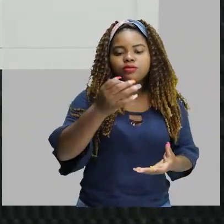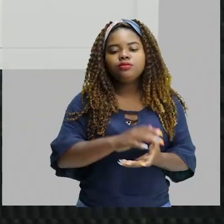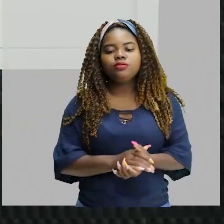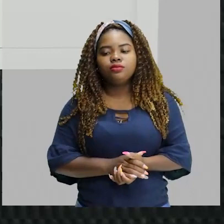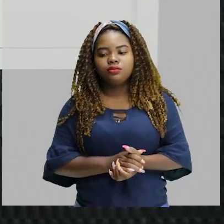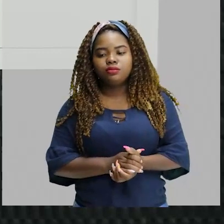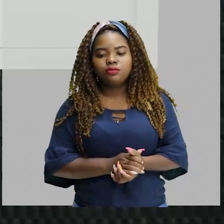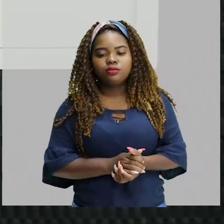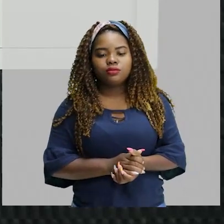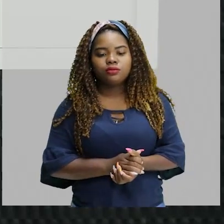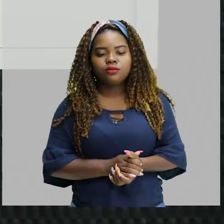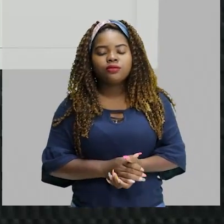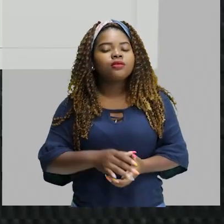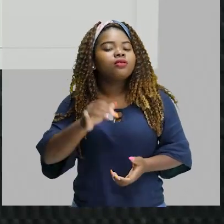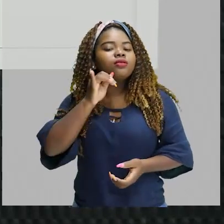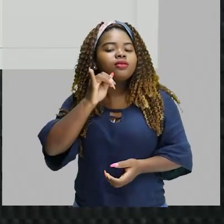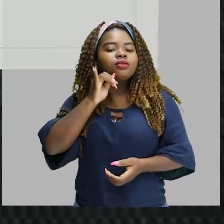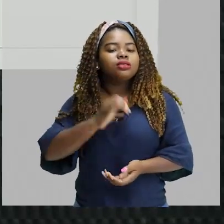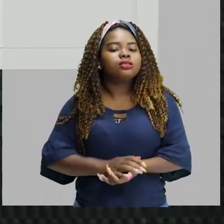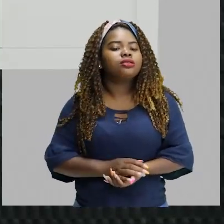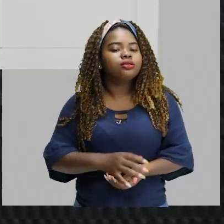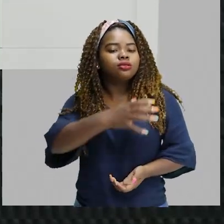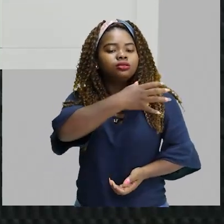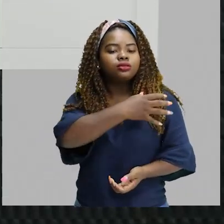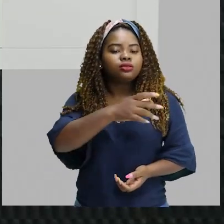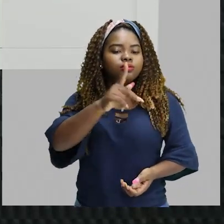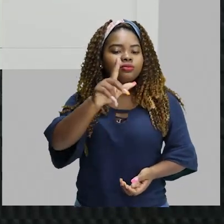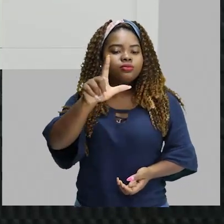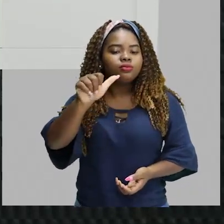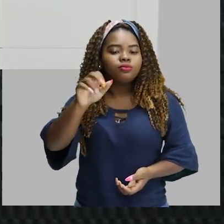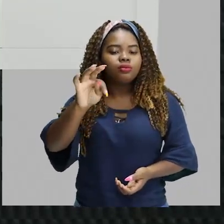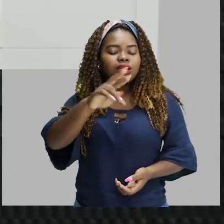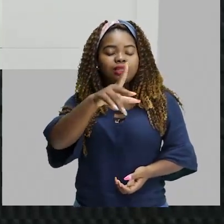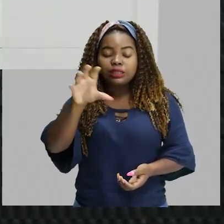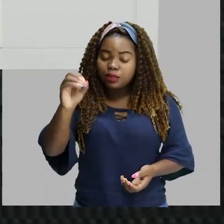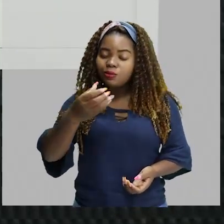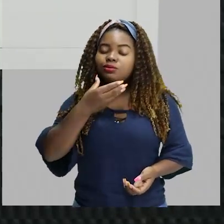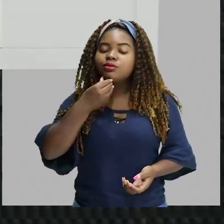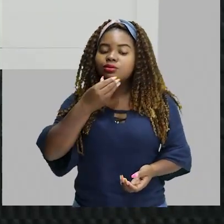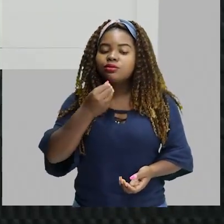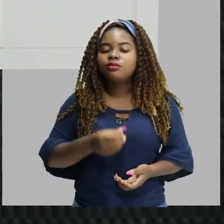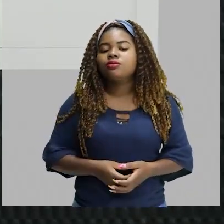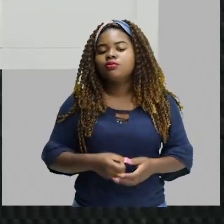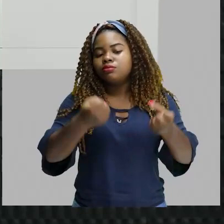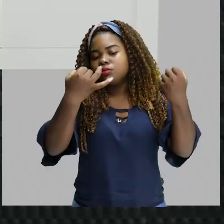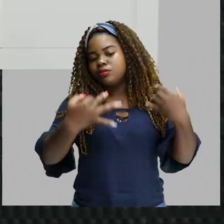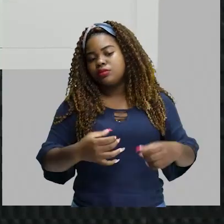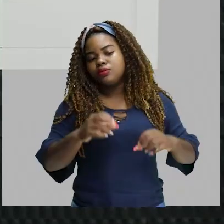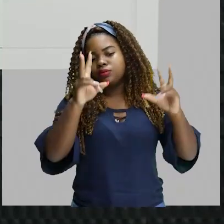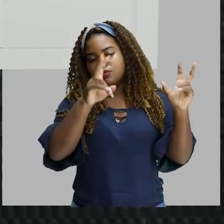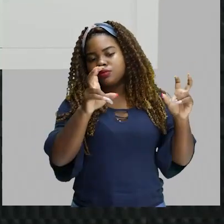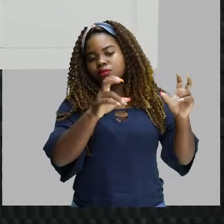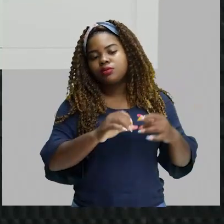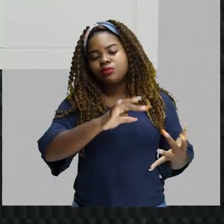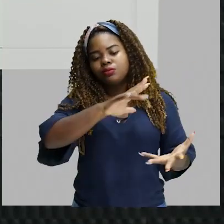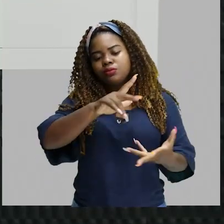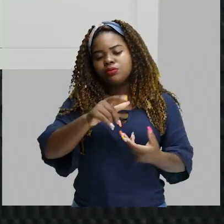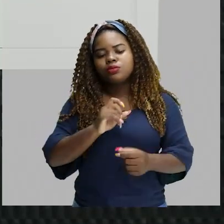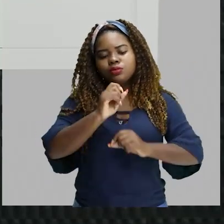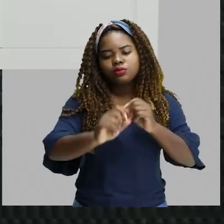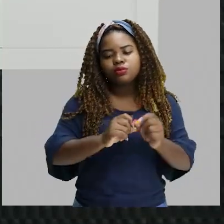Platão falando sobre o mundo das ideias, algo que, claro, formalmente o raciocínio e o argumento,